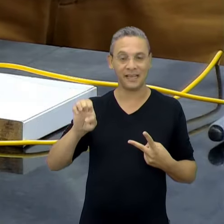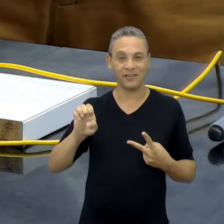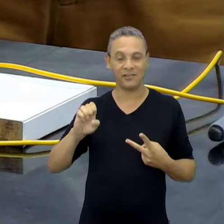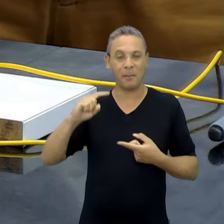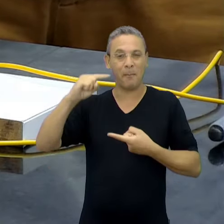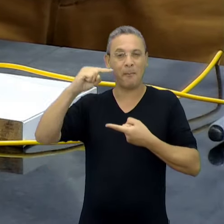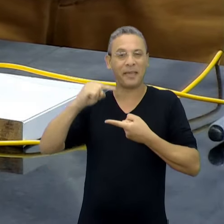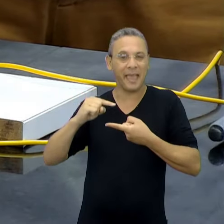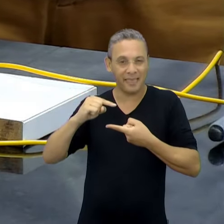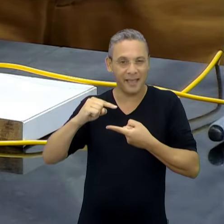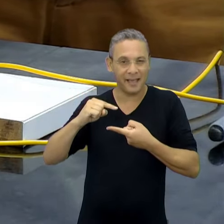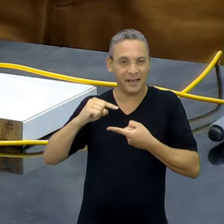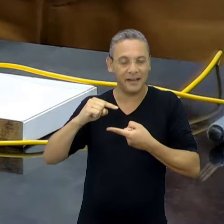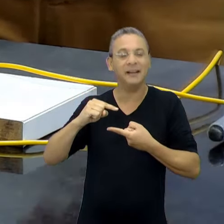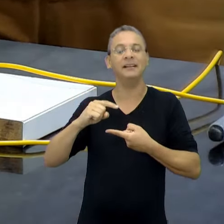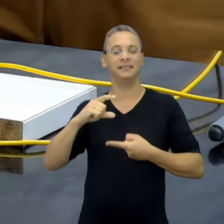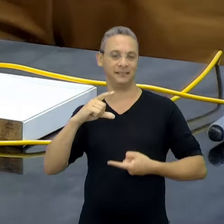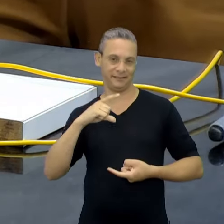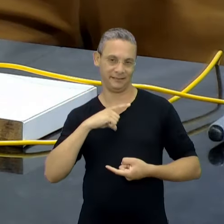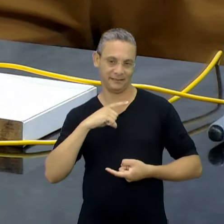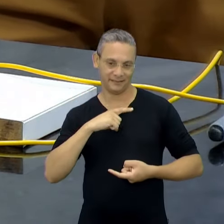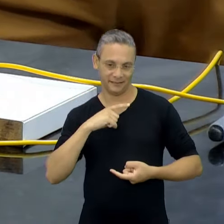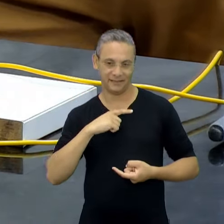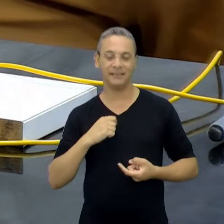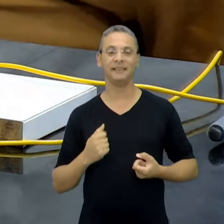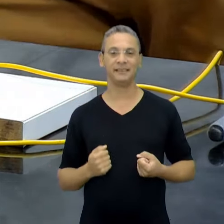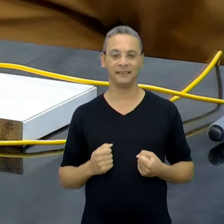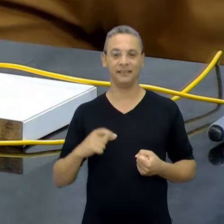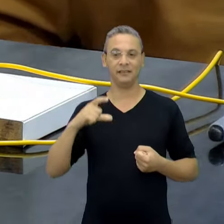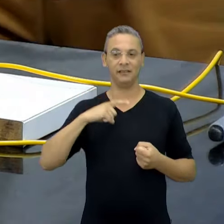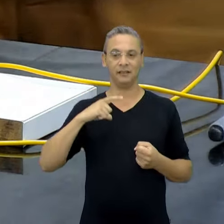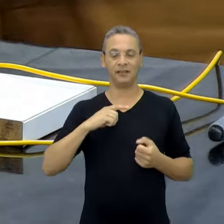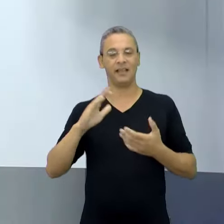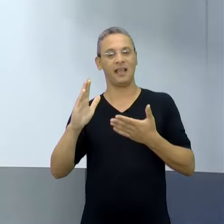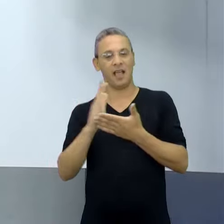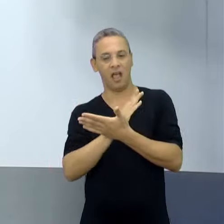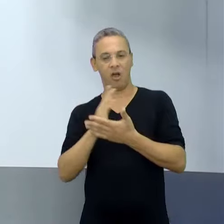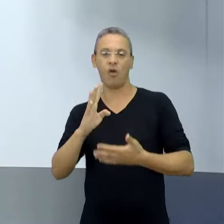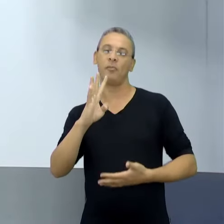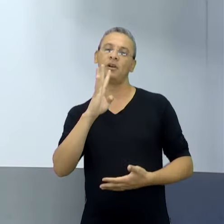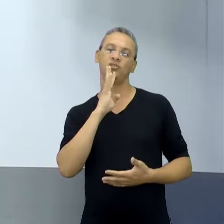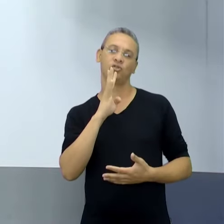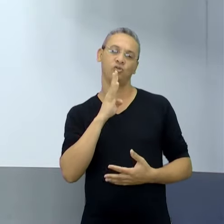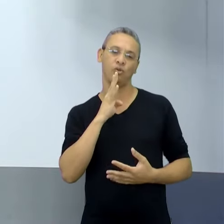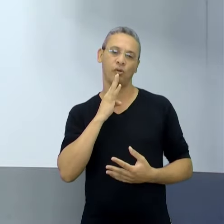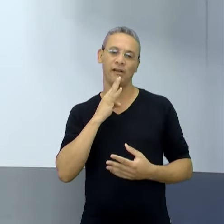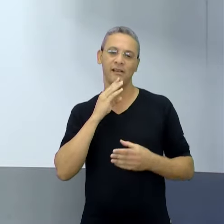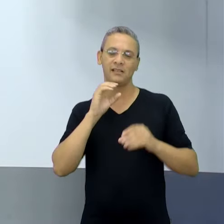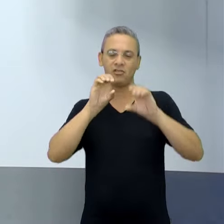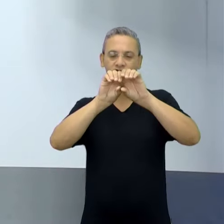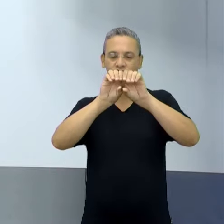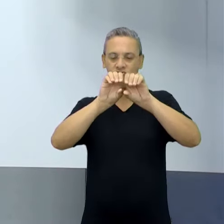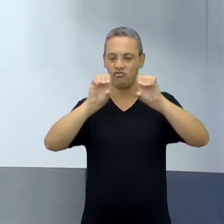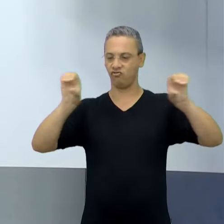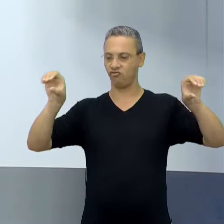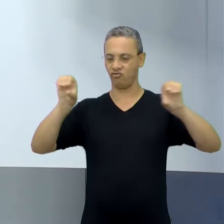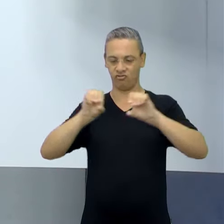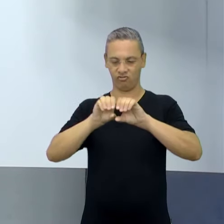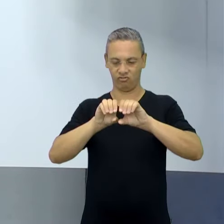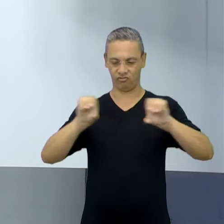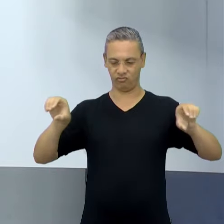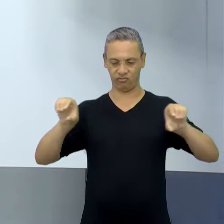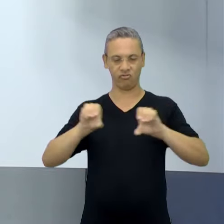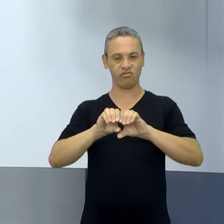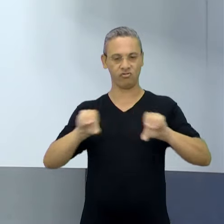que ela é compacta? Porque ela é pequena. A gente tem uma lâmpada fluorescente conhecida, já antiga da gente, que é em forma de tubos e